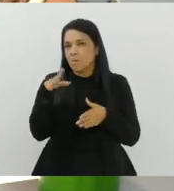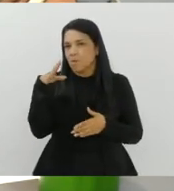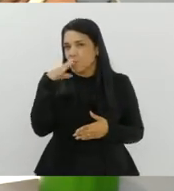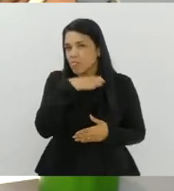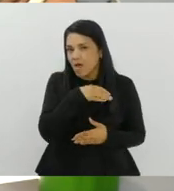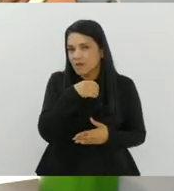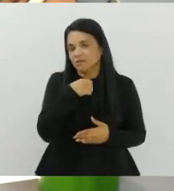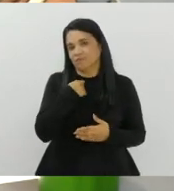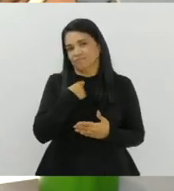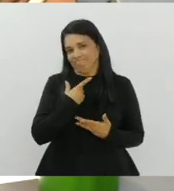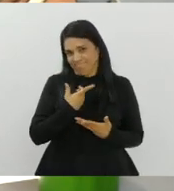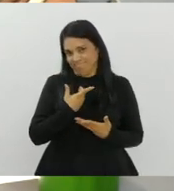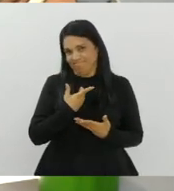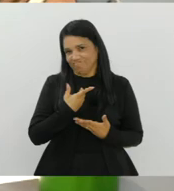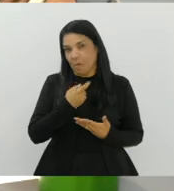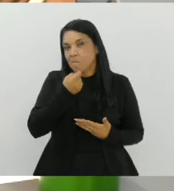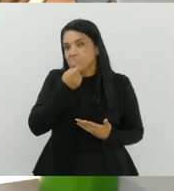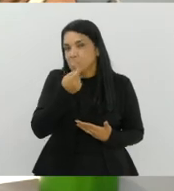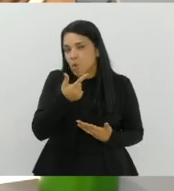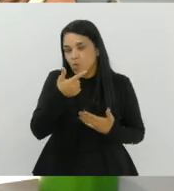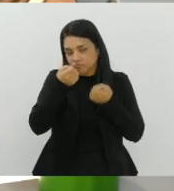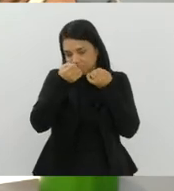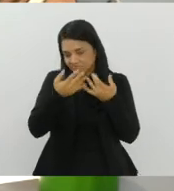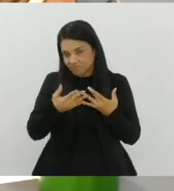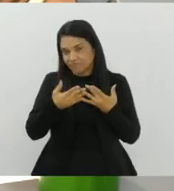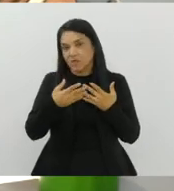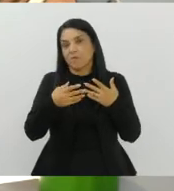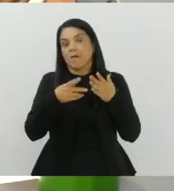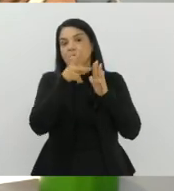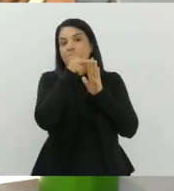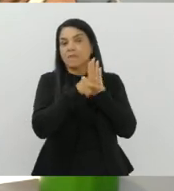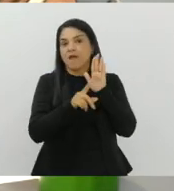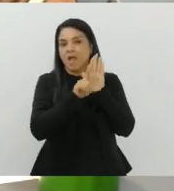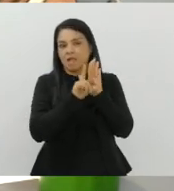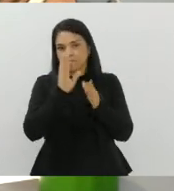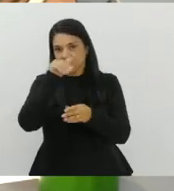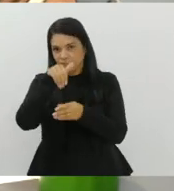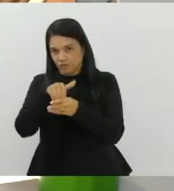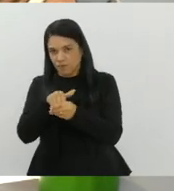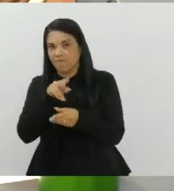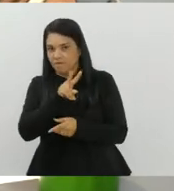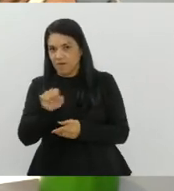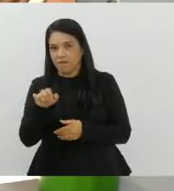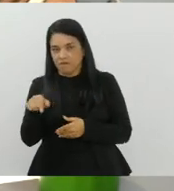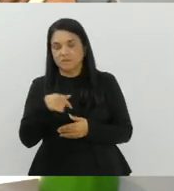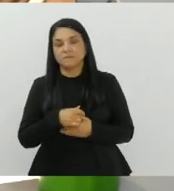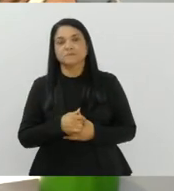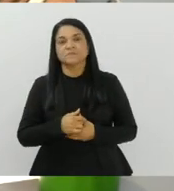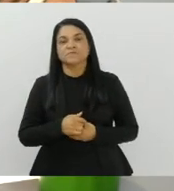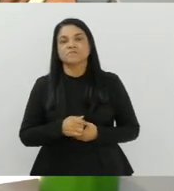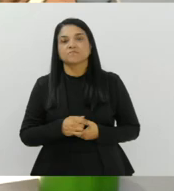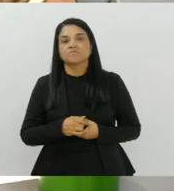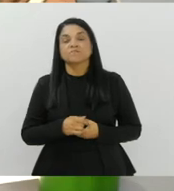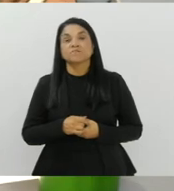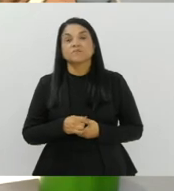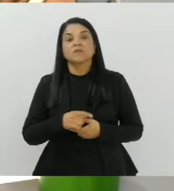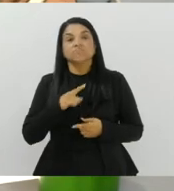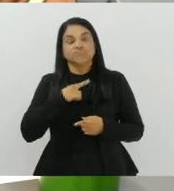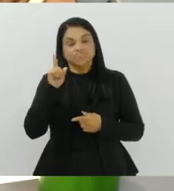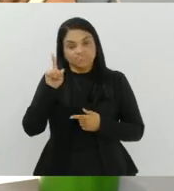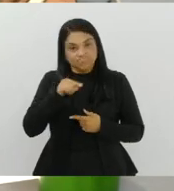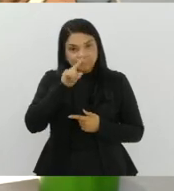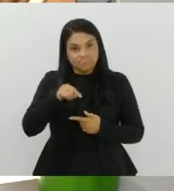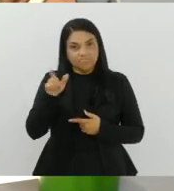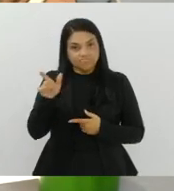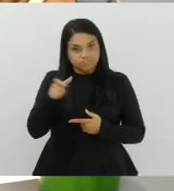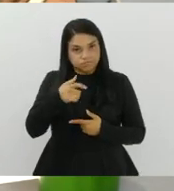poucos falam. Em breve eu vou falar sobre isso, que é uma PL que está para ser votada, e já tem um tempo. E essa questão do cancelamento em